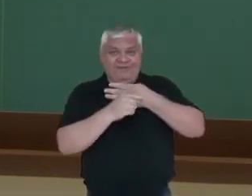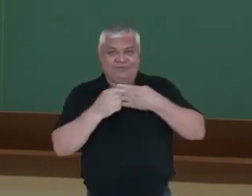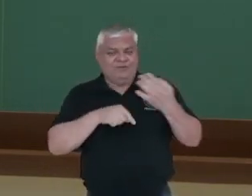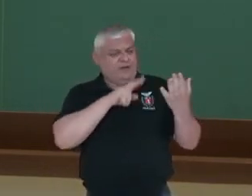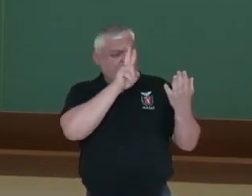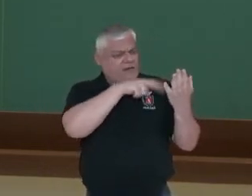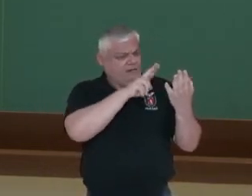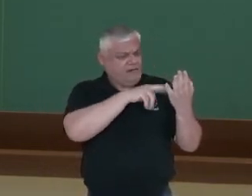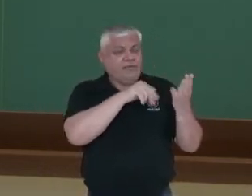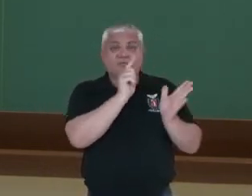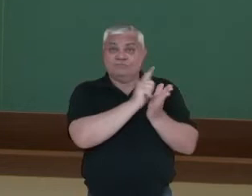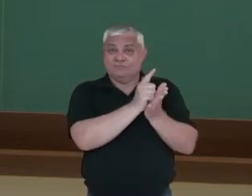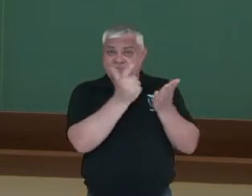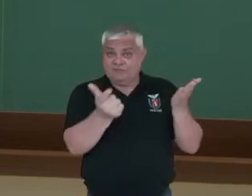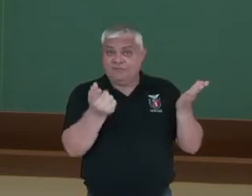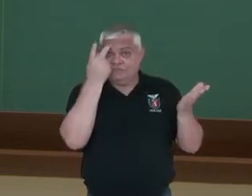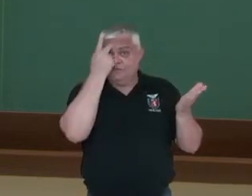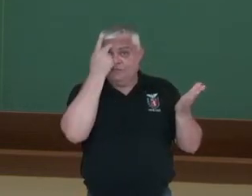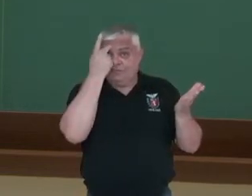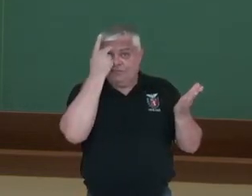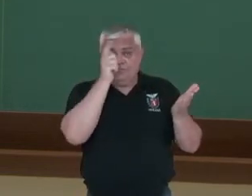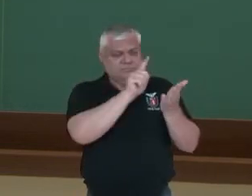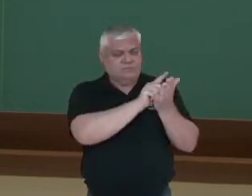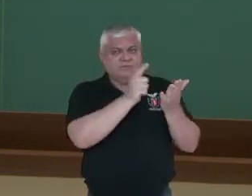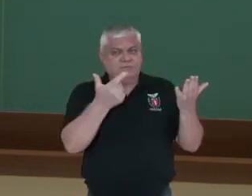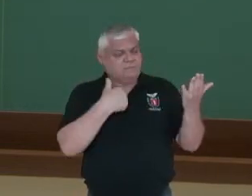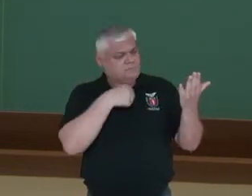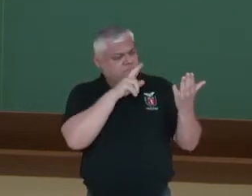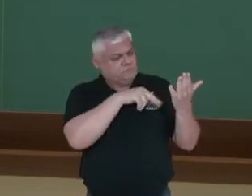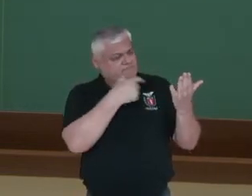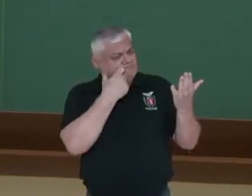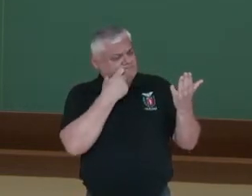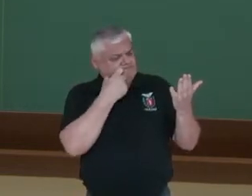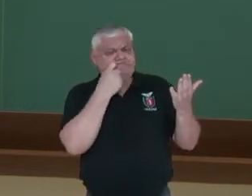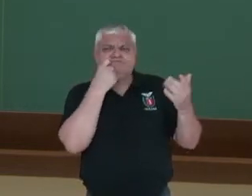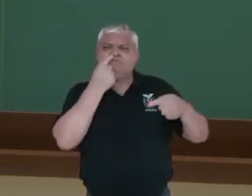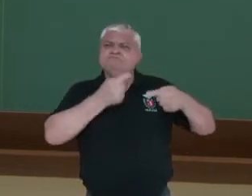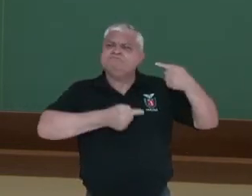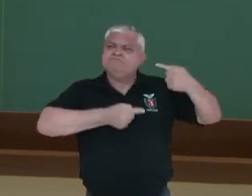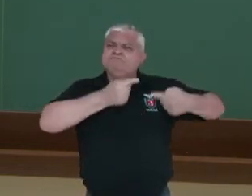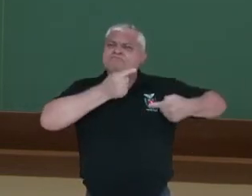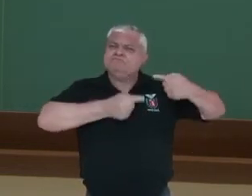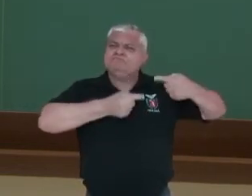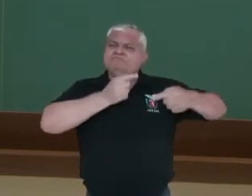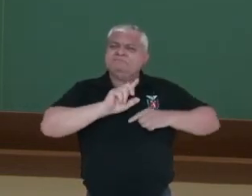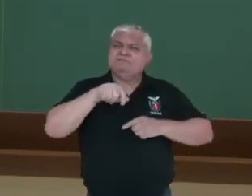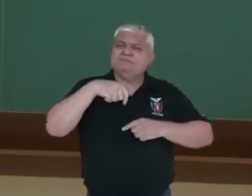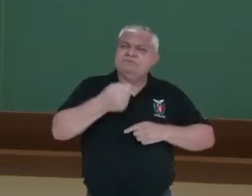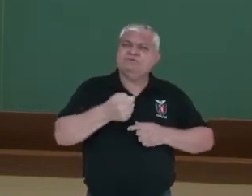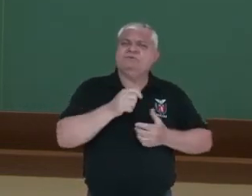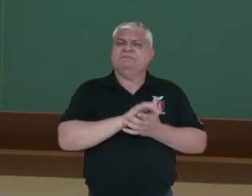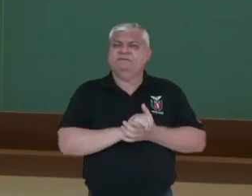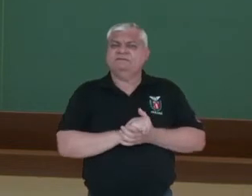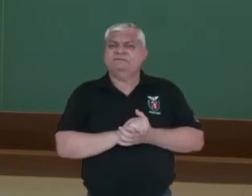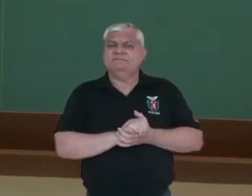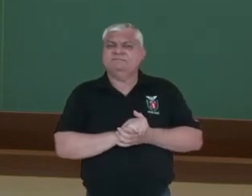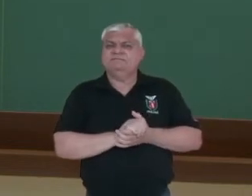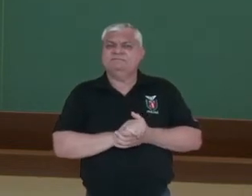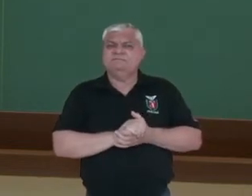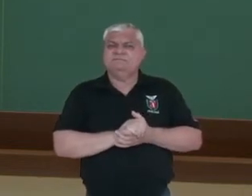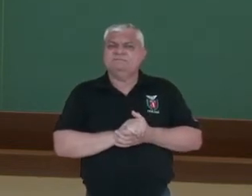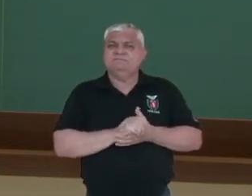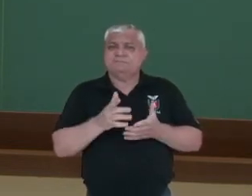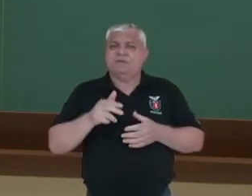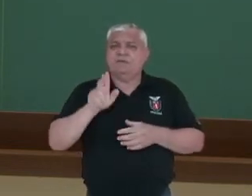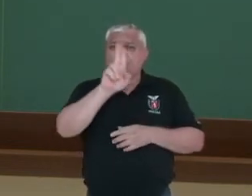de São Paulo, no jornal específico a quem ela mandou a carta, alguma discussão só a respeito